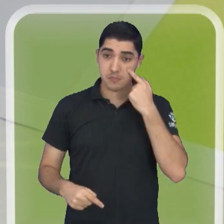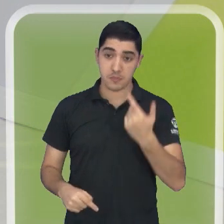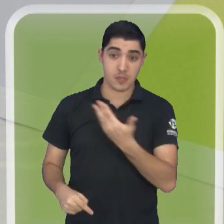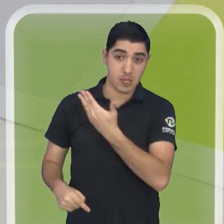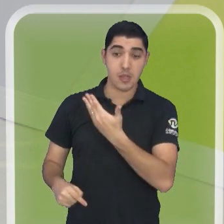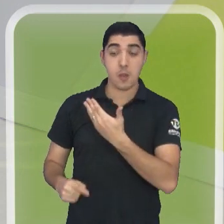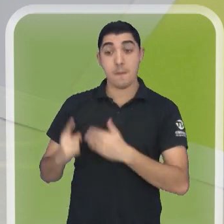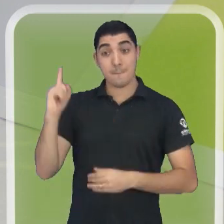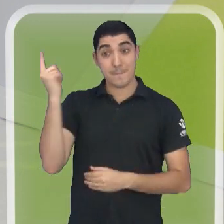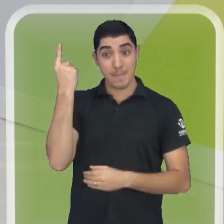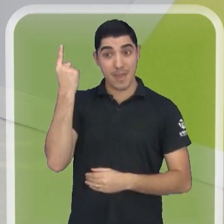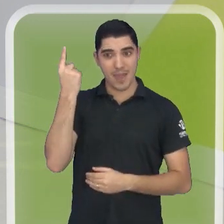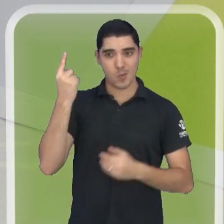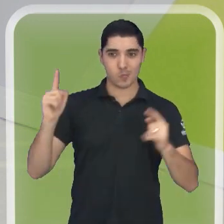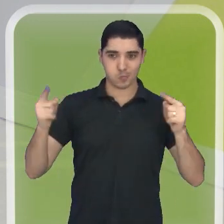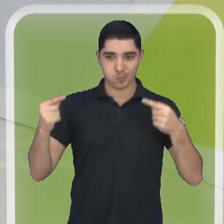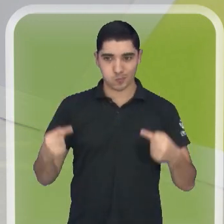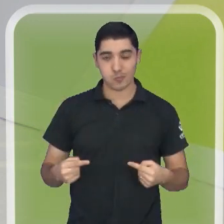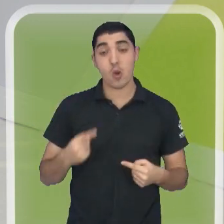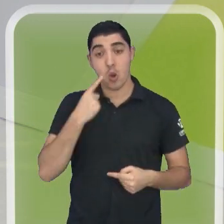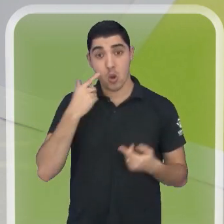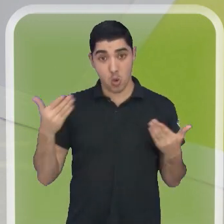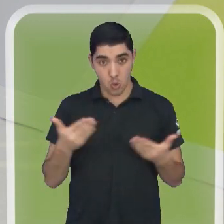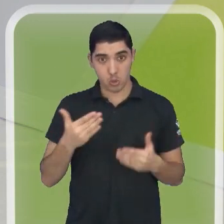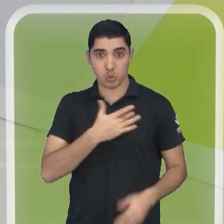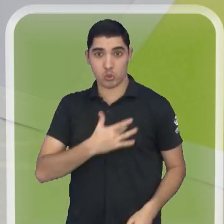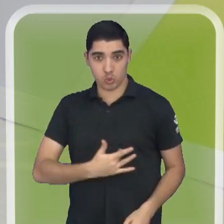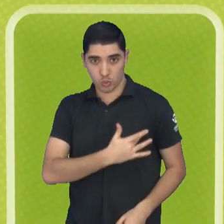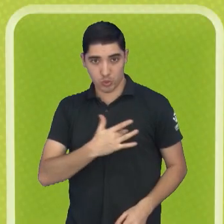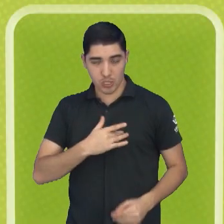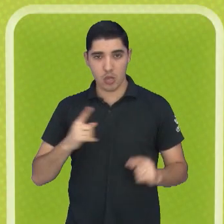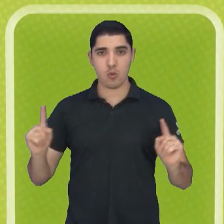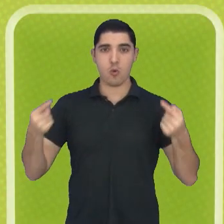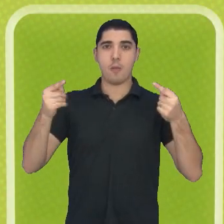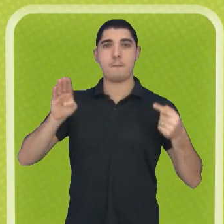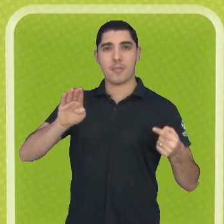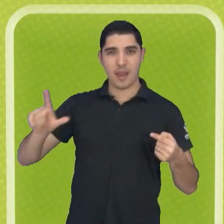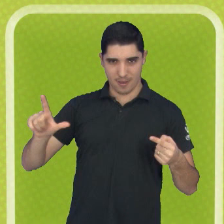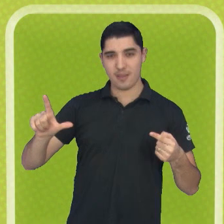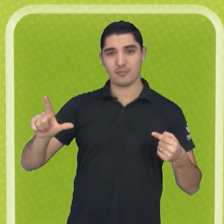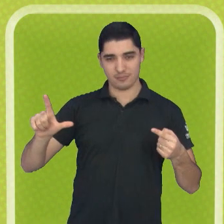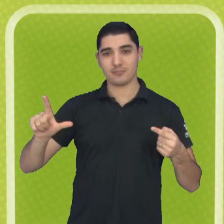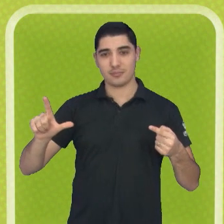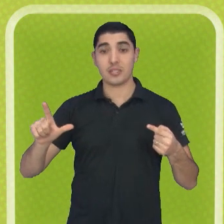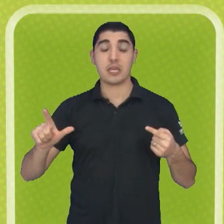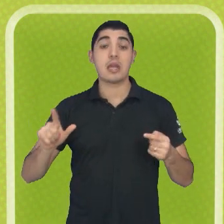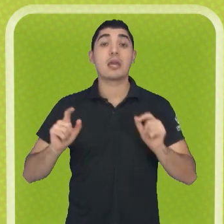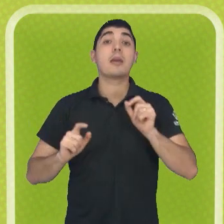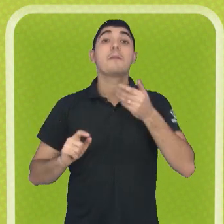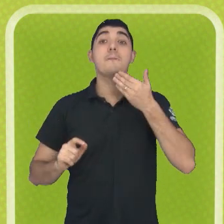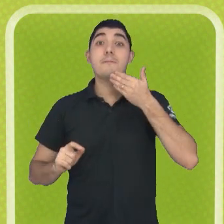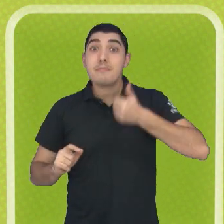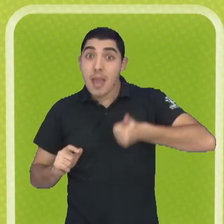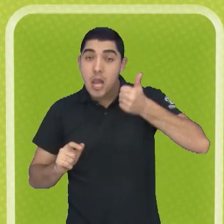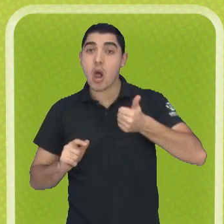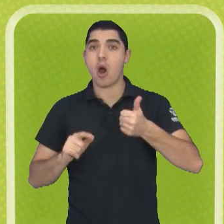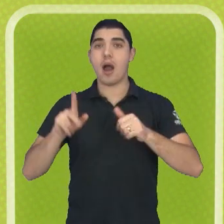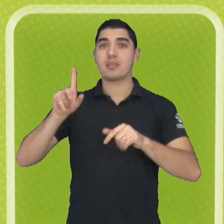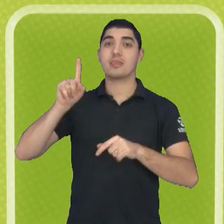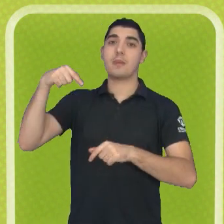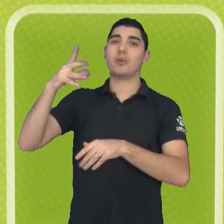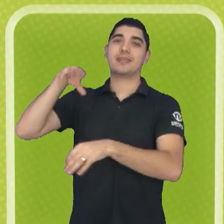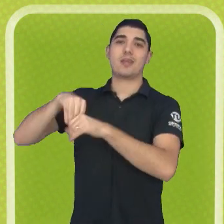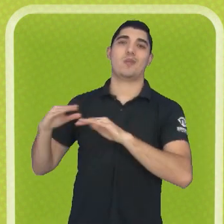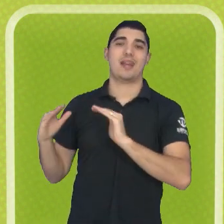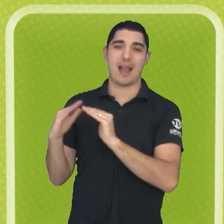jogo 1 das quartas de final. Hoje já tem a partida do Cruzeiro, o Blumenau recebendo o Cruzeiro, quem tem a pior campanha faz o primeiro jogo em casa, depois